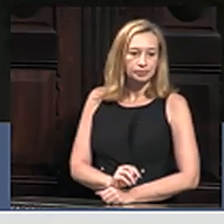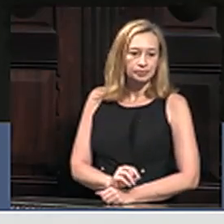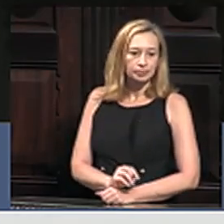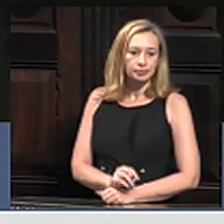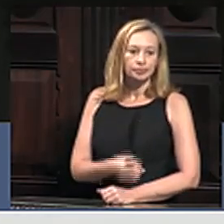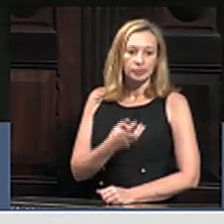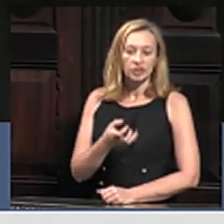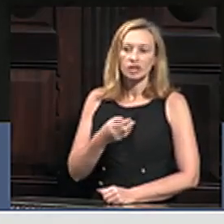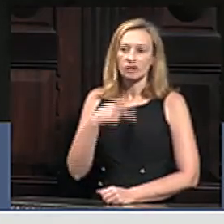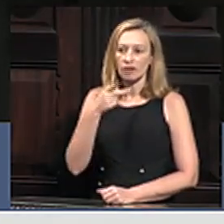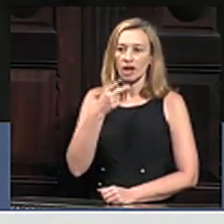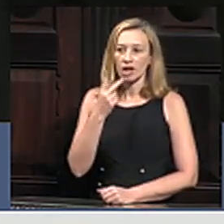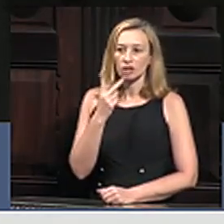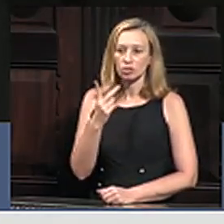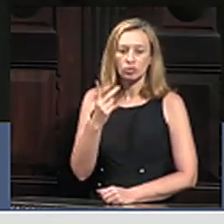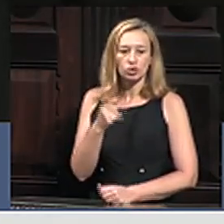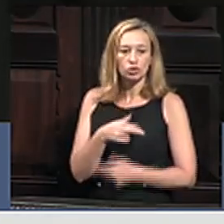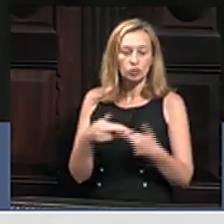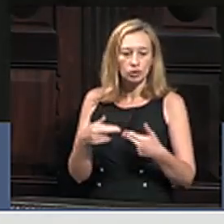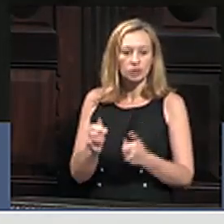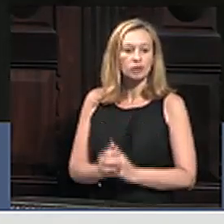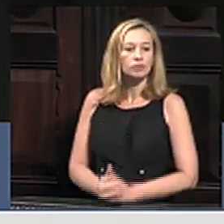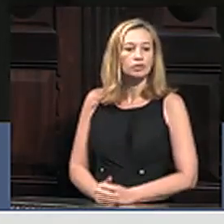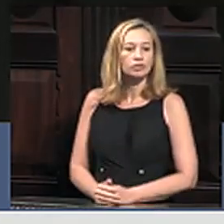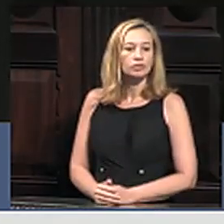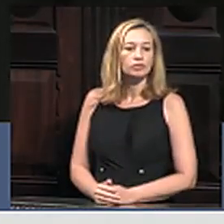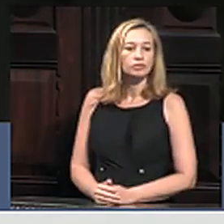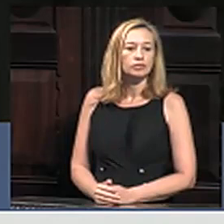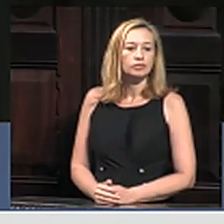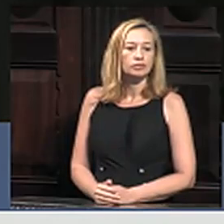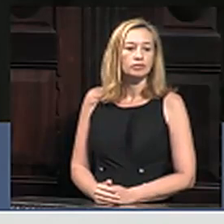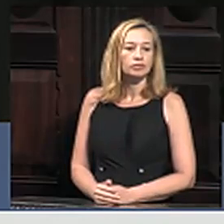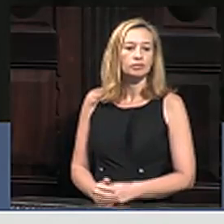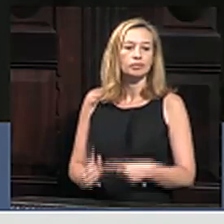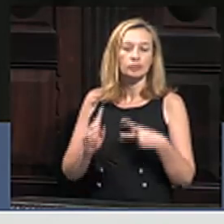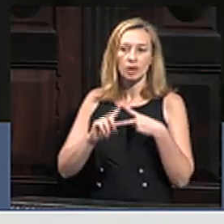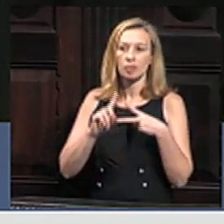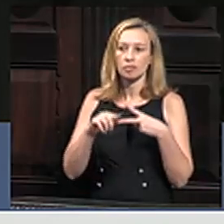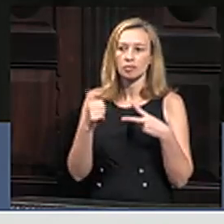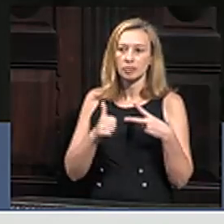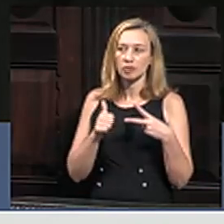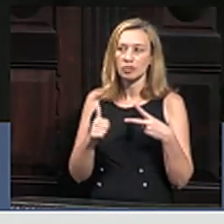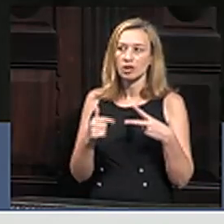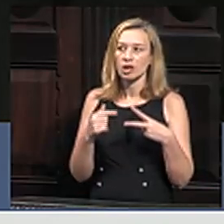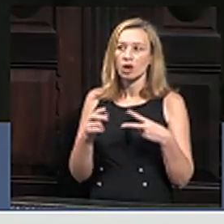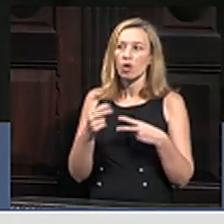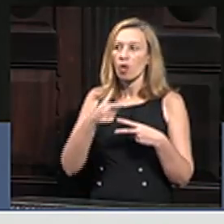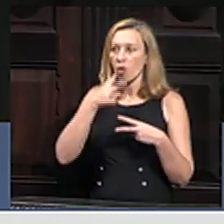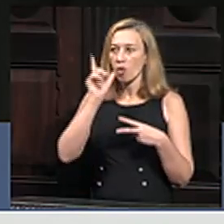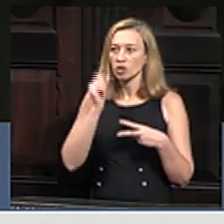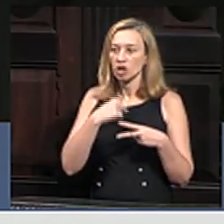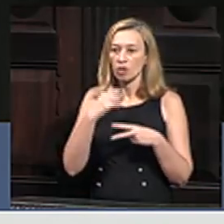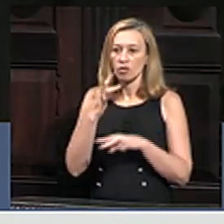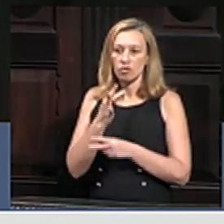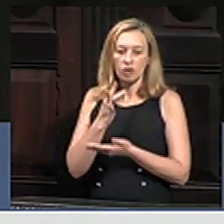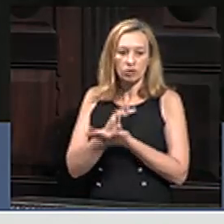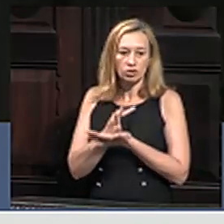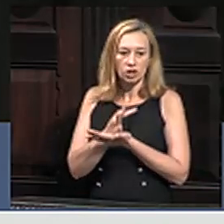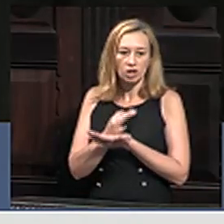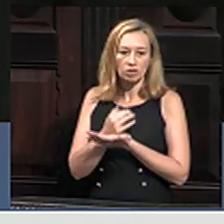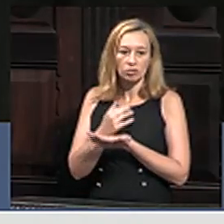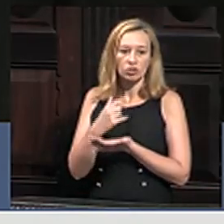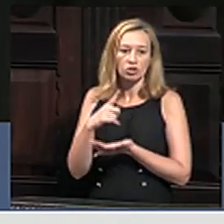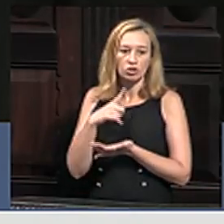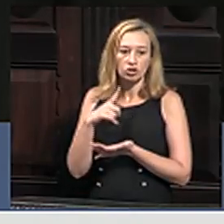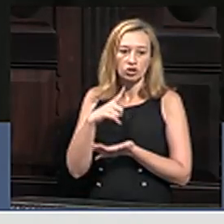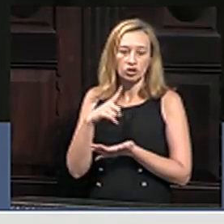falar duas coisas aqui. A primeira é sobre a minha falta ontem, né, que eu tive uma reação